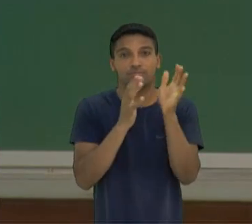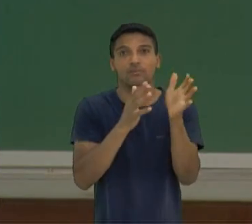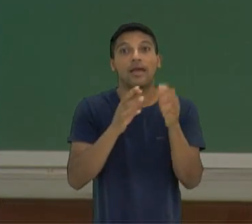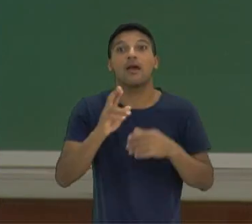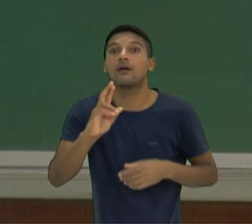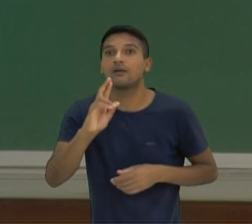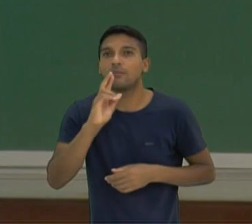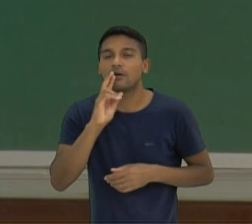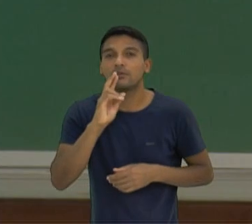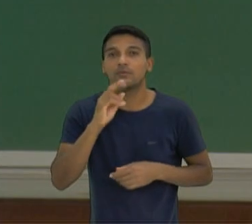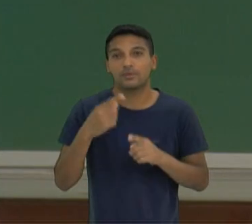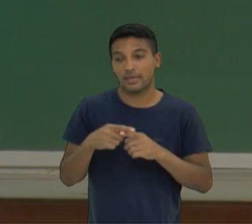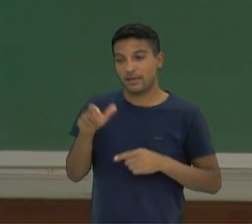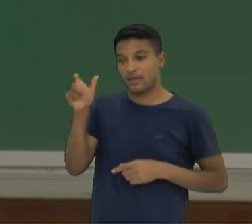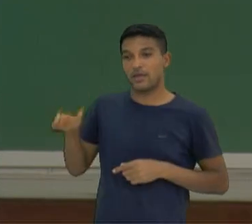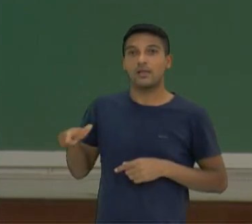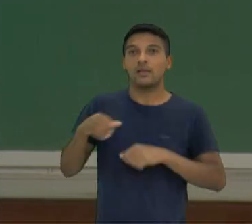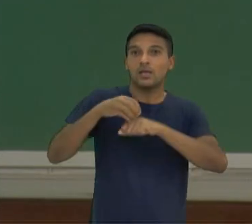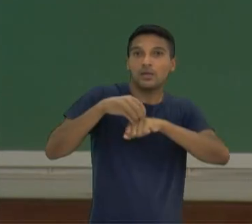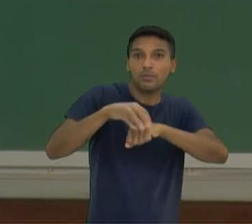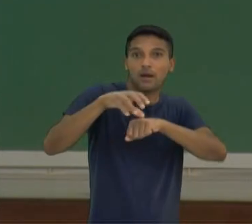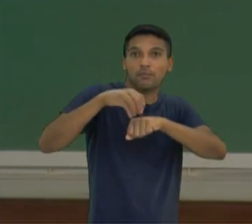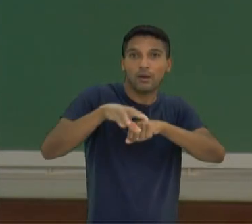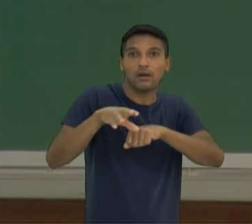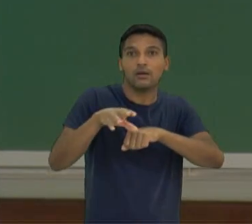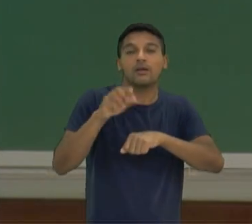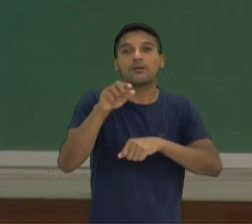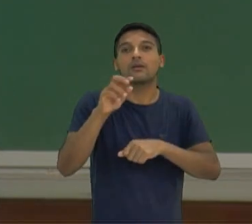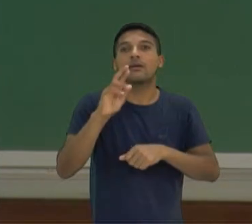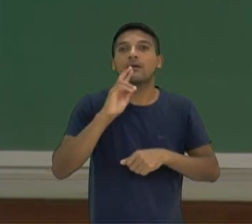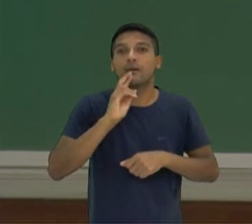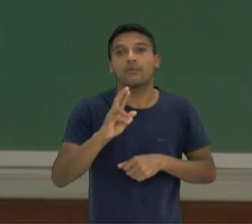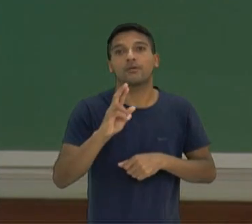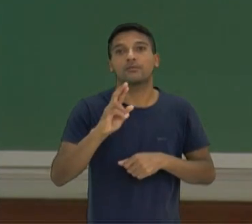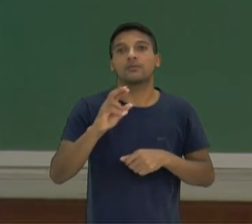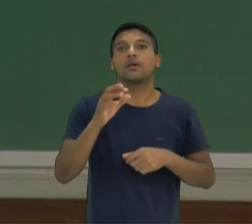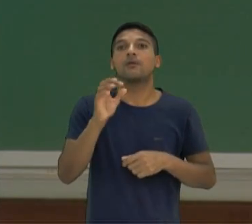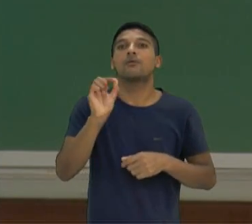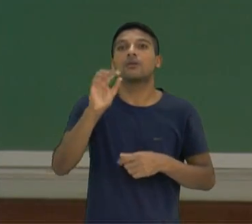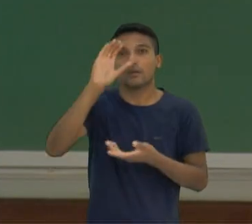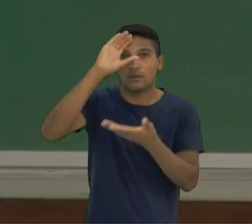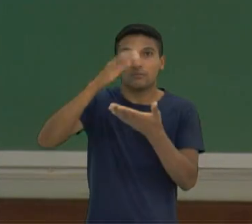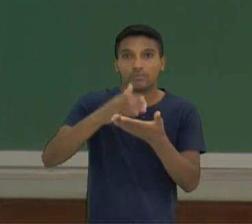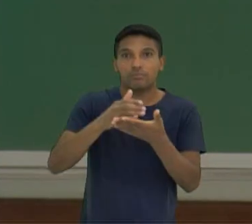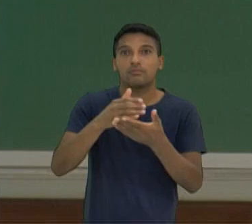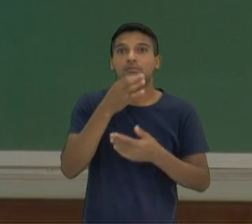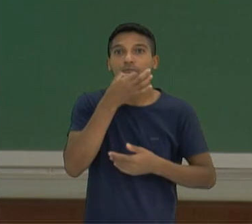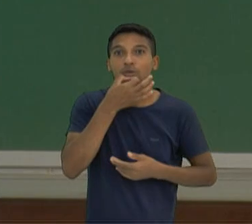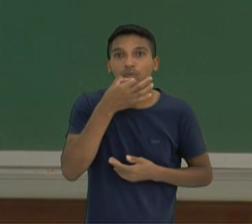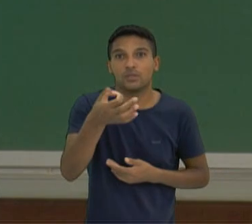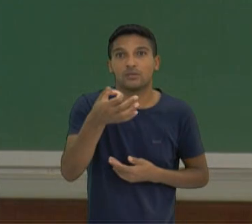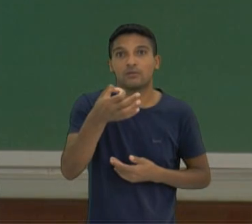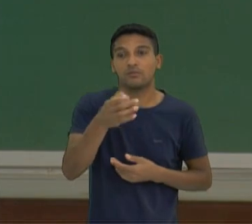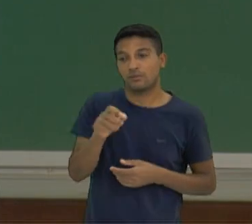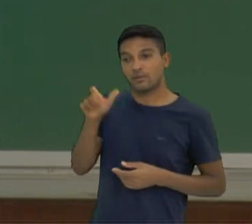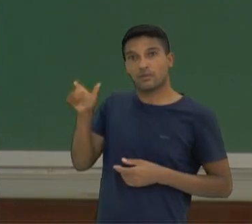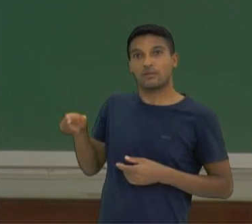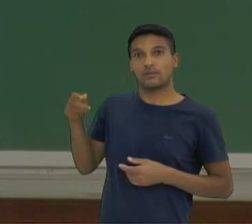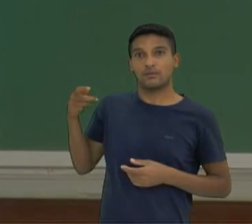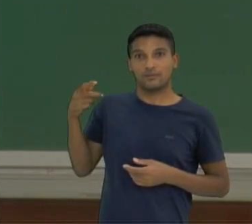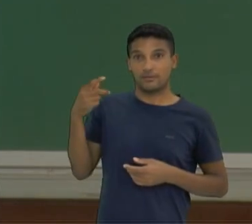a dizer. Então, o enfoque está nas respostas, nas teses e argumentos, posicionamentos e